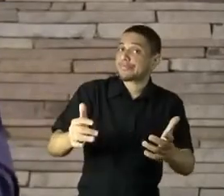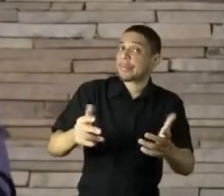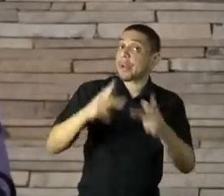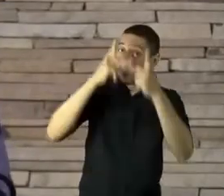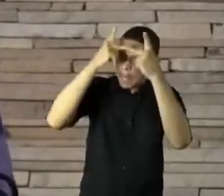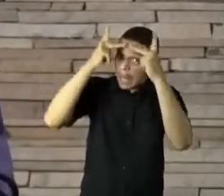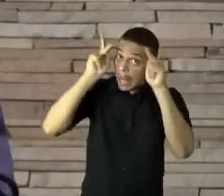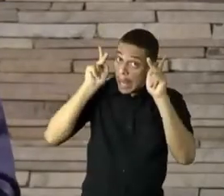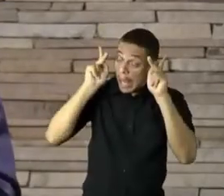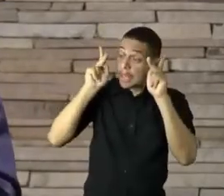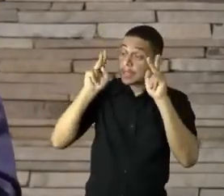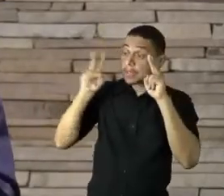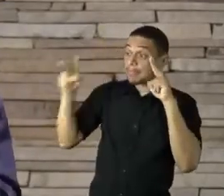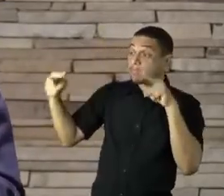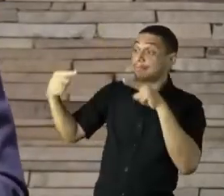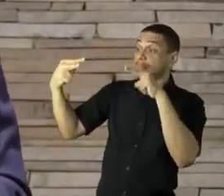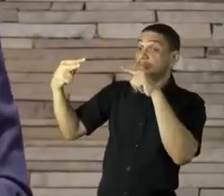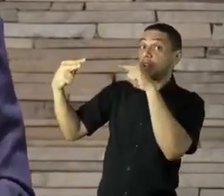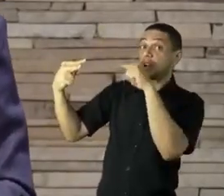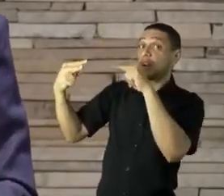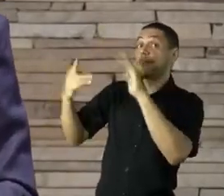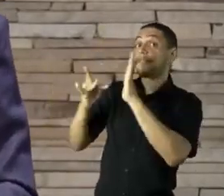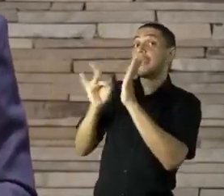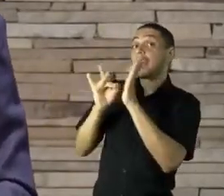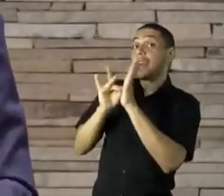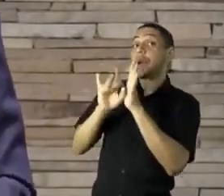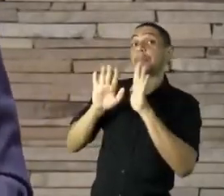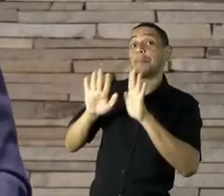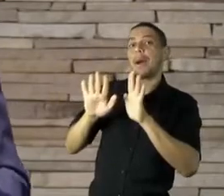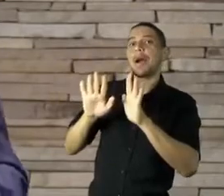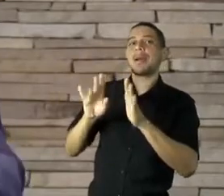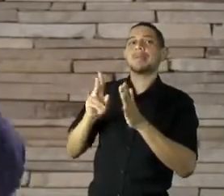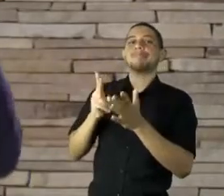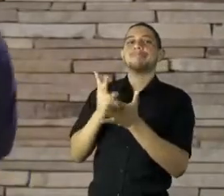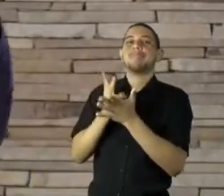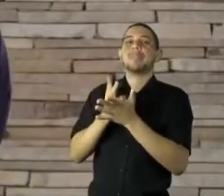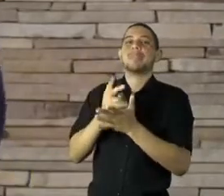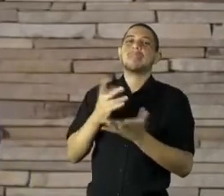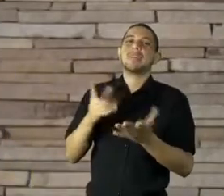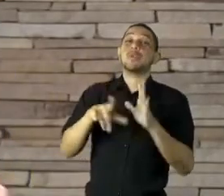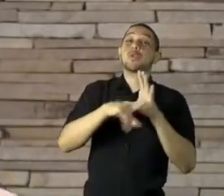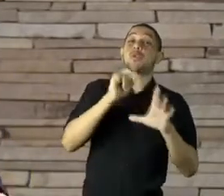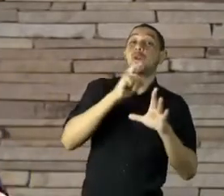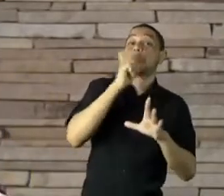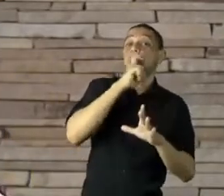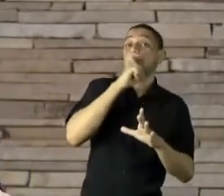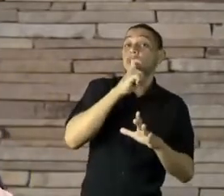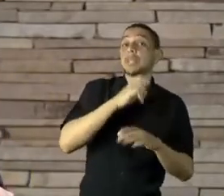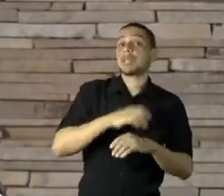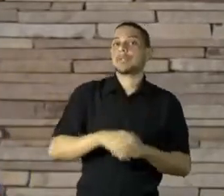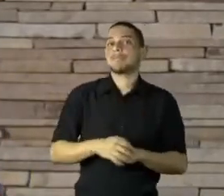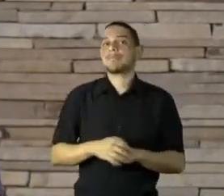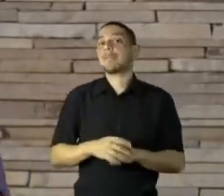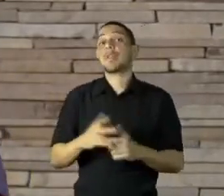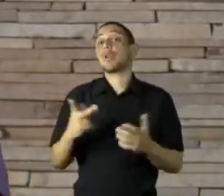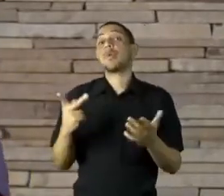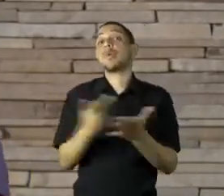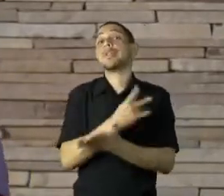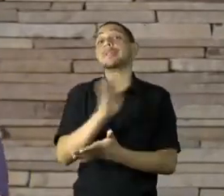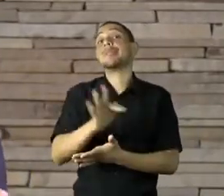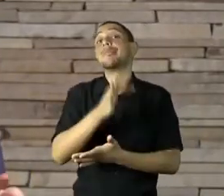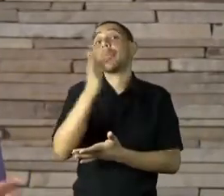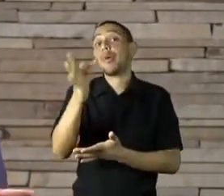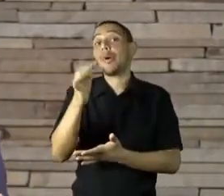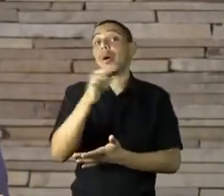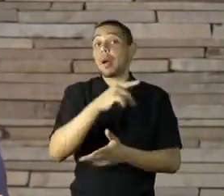ele preferiu a mentira e o resultado foi que ele há algum tempo depois perdeu a sua